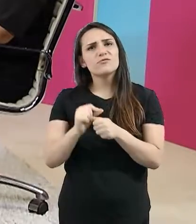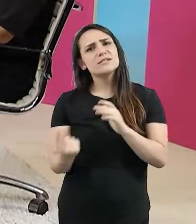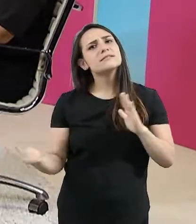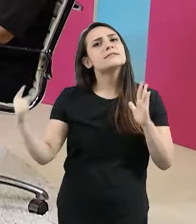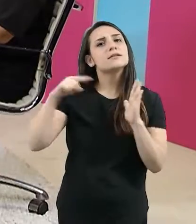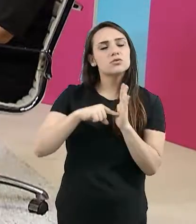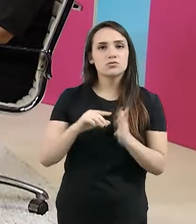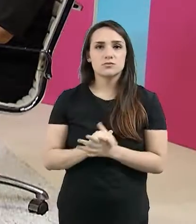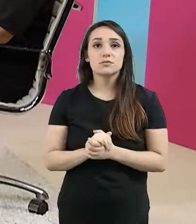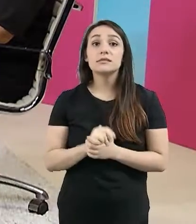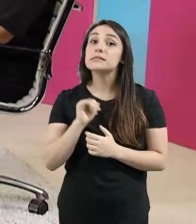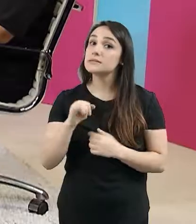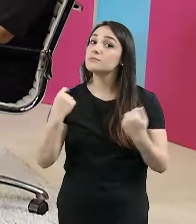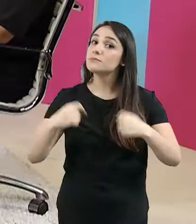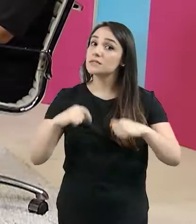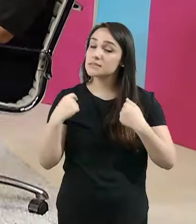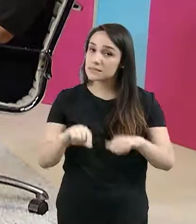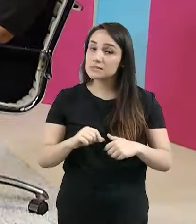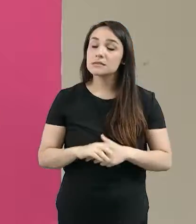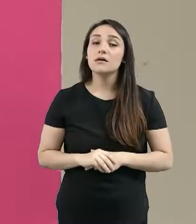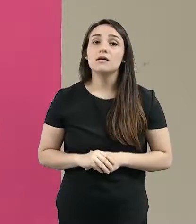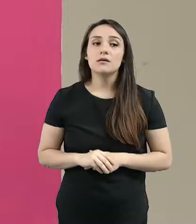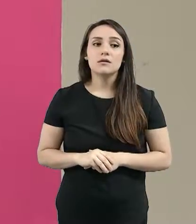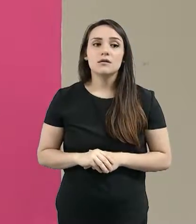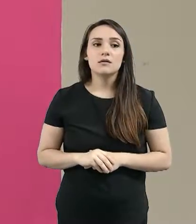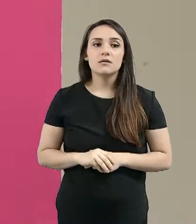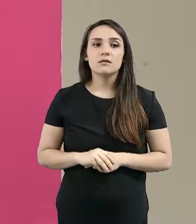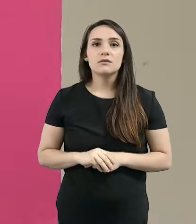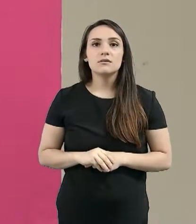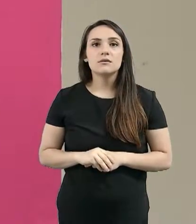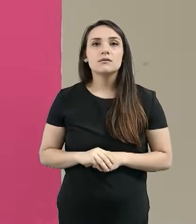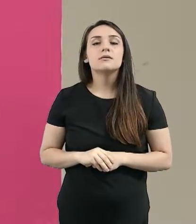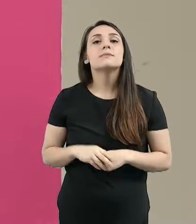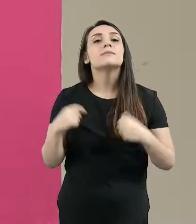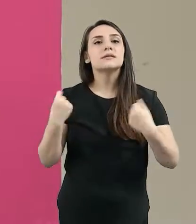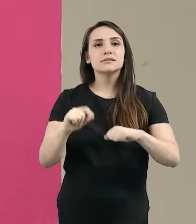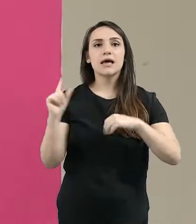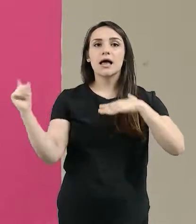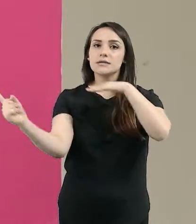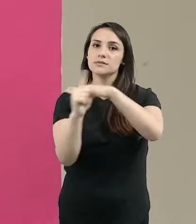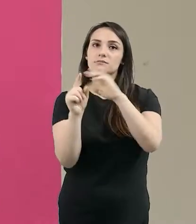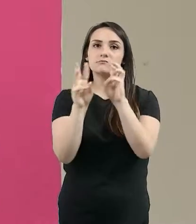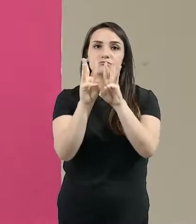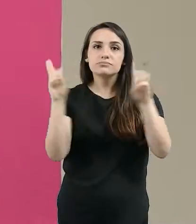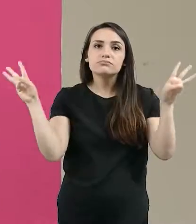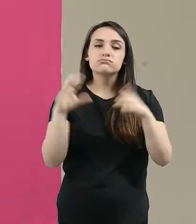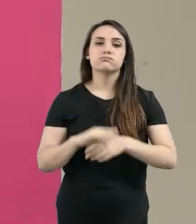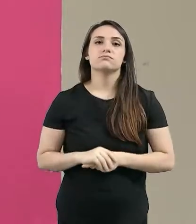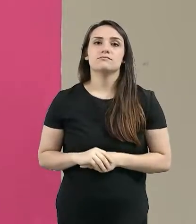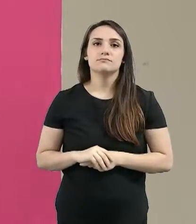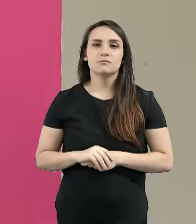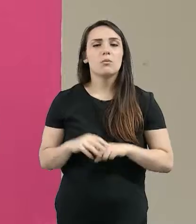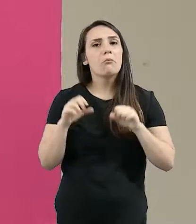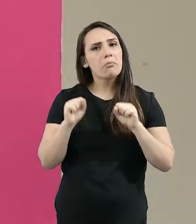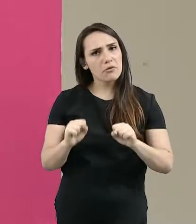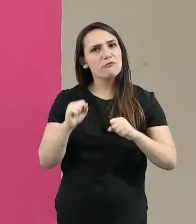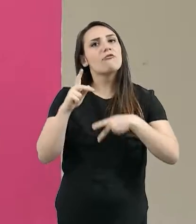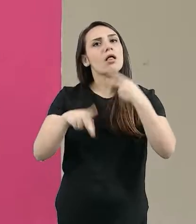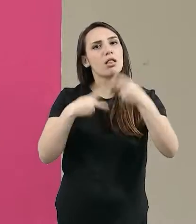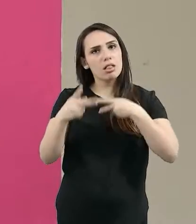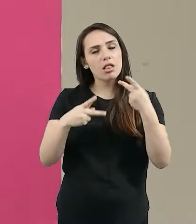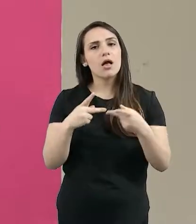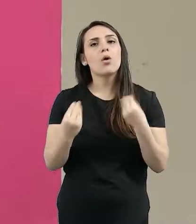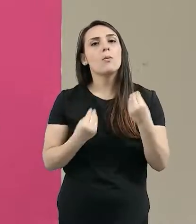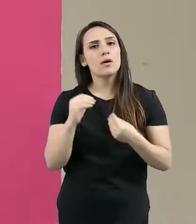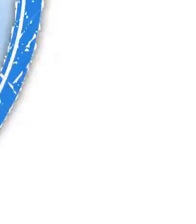aonde procurar ajuda, saber como denunciar e, se precisar, naquele momento,